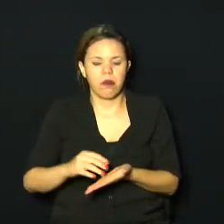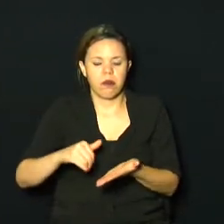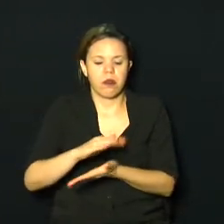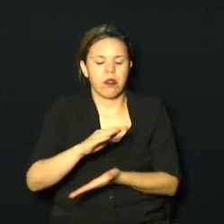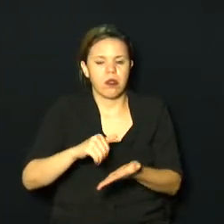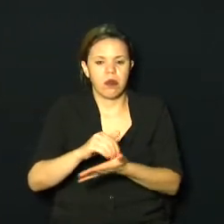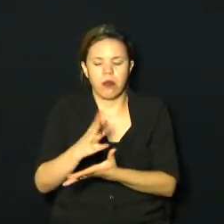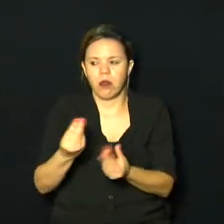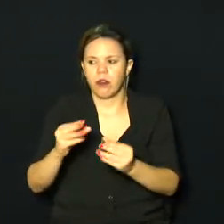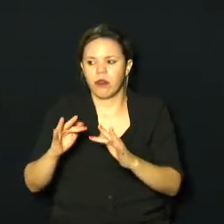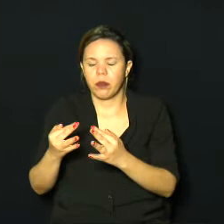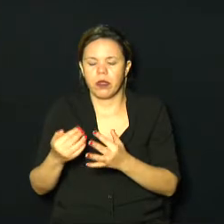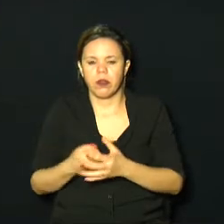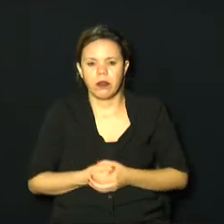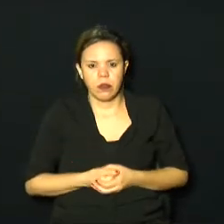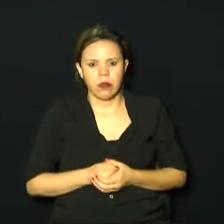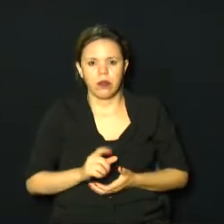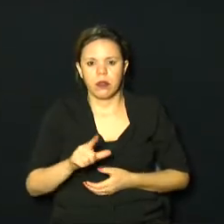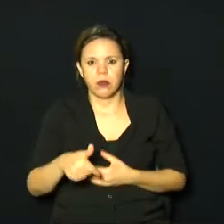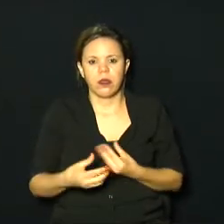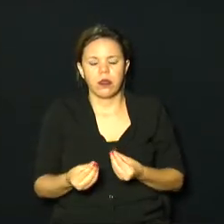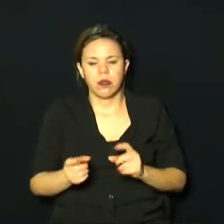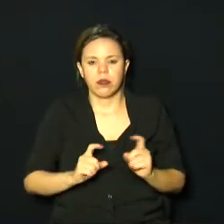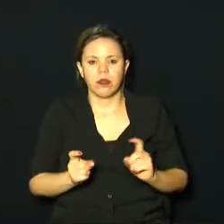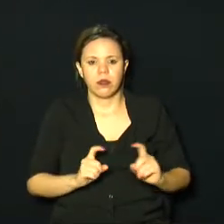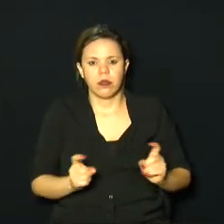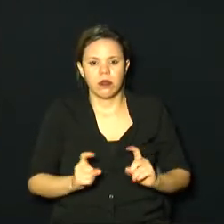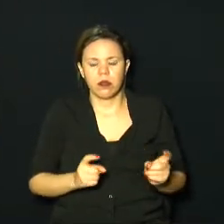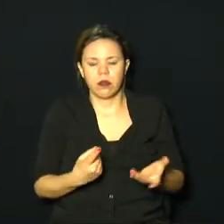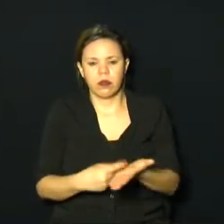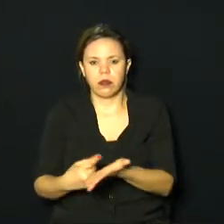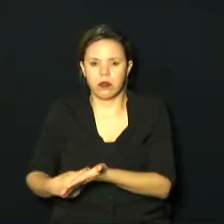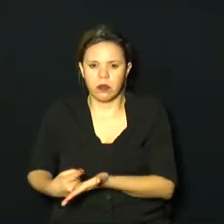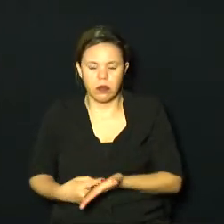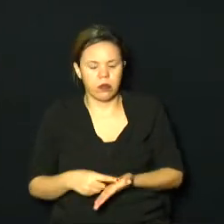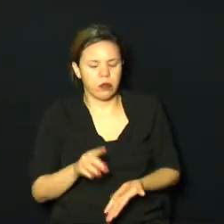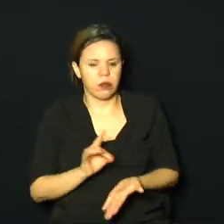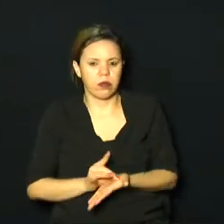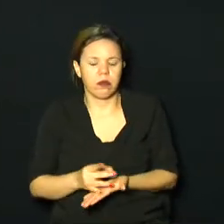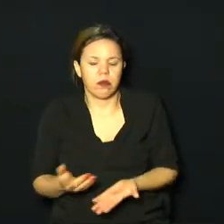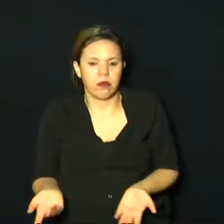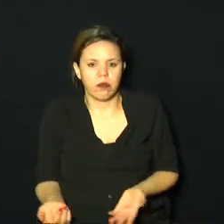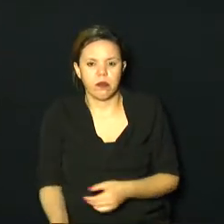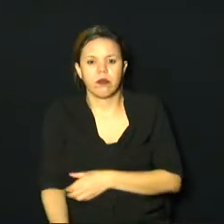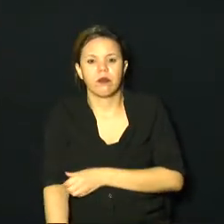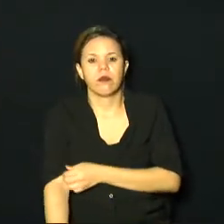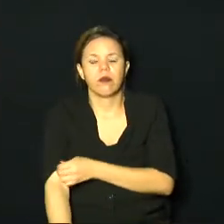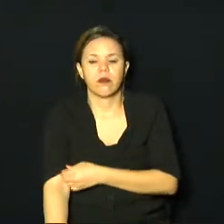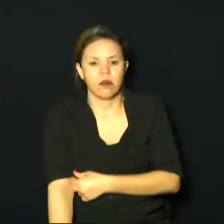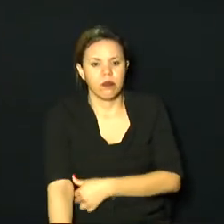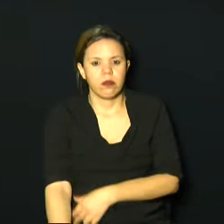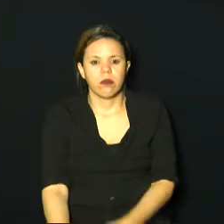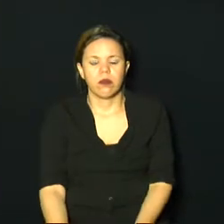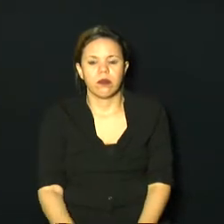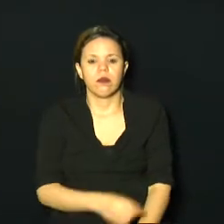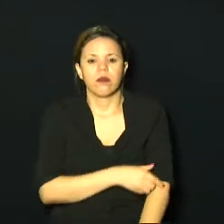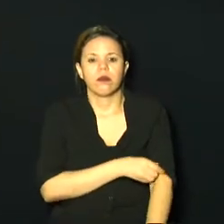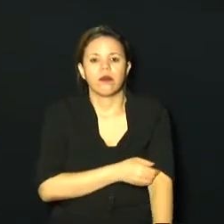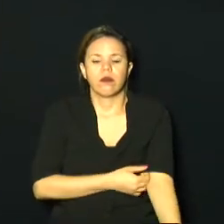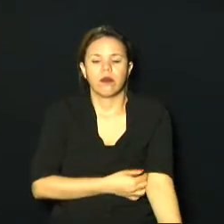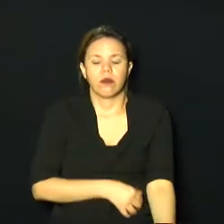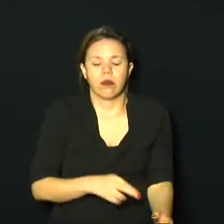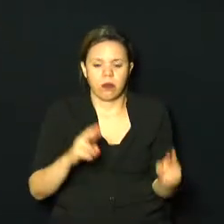famílias? Depois de tantas reuniões e tantos compromissos firmados, inclusive, peço, com o